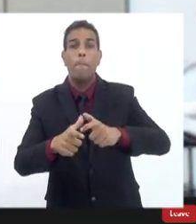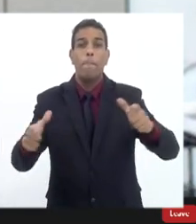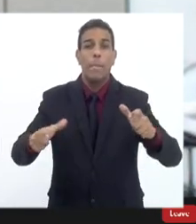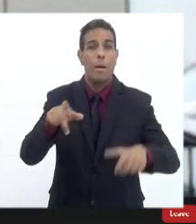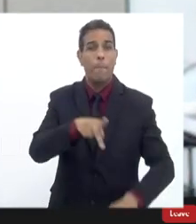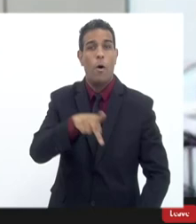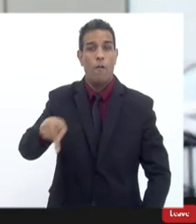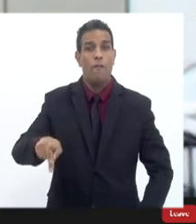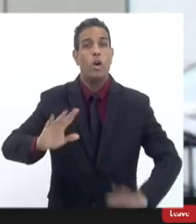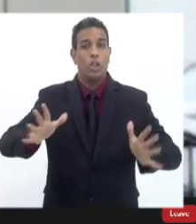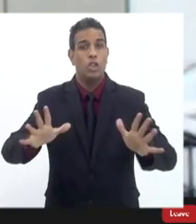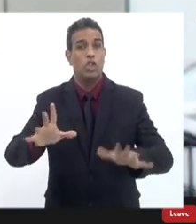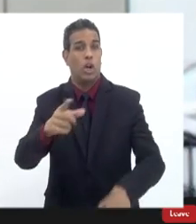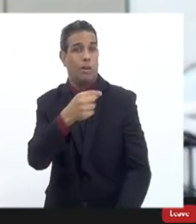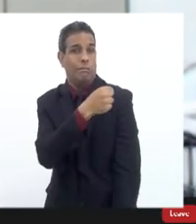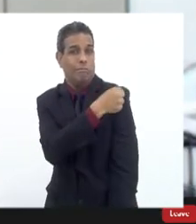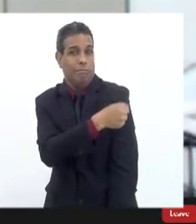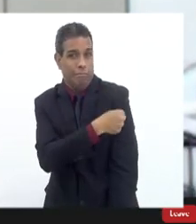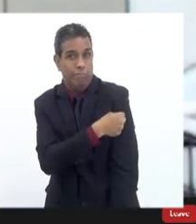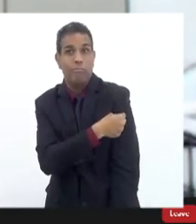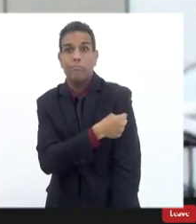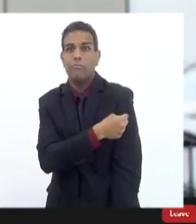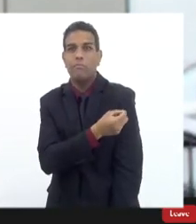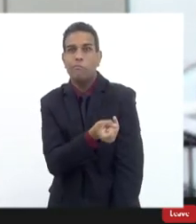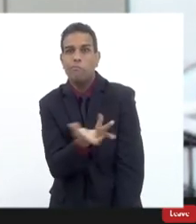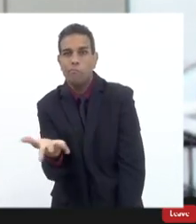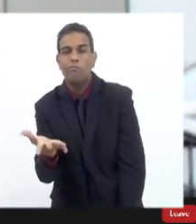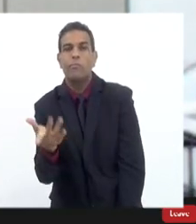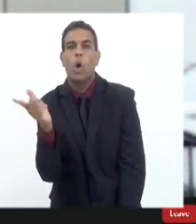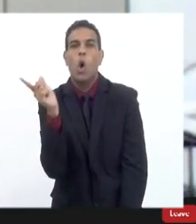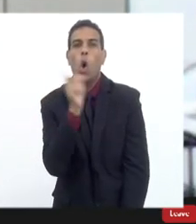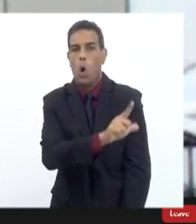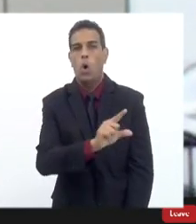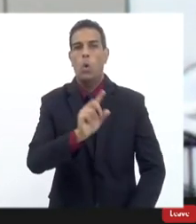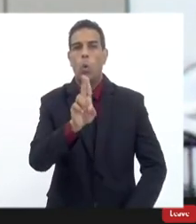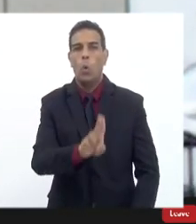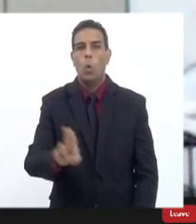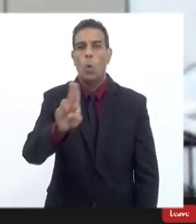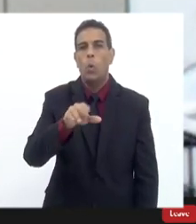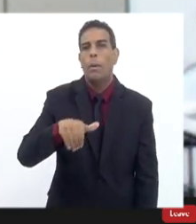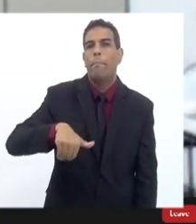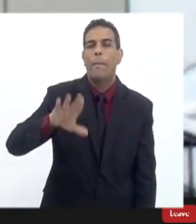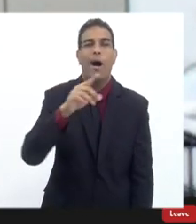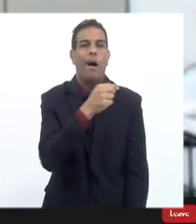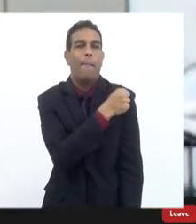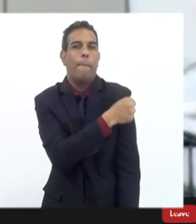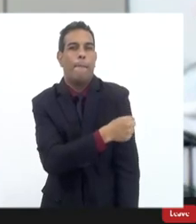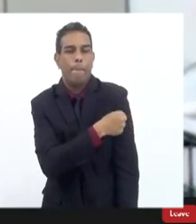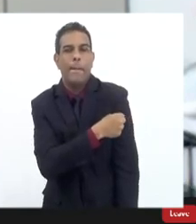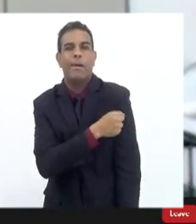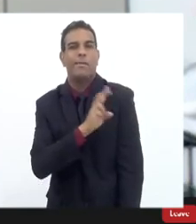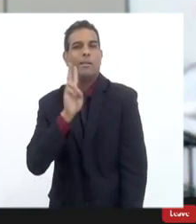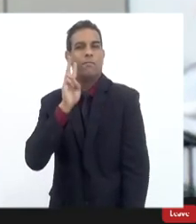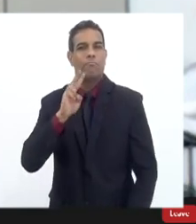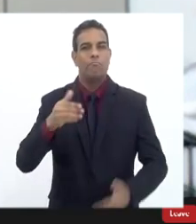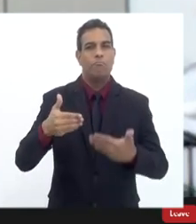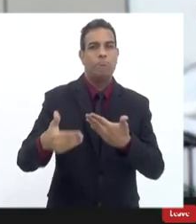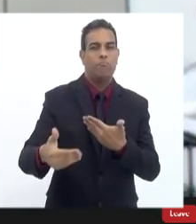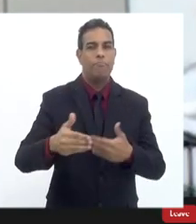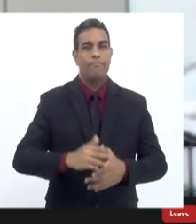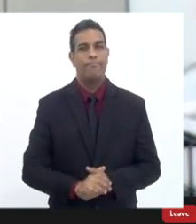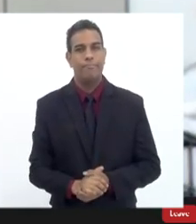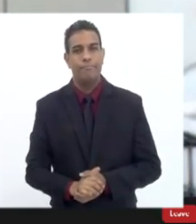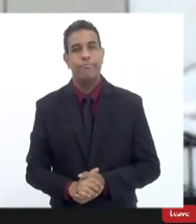profissionais já havia tomado a primeira dose, um quantitativo já bastante considerável já havia tomado a segunda ou estava em vias de tomar.